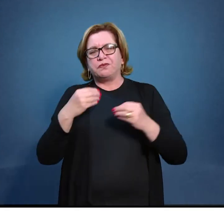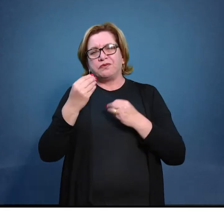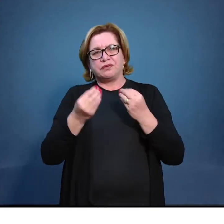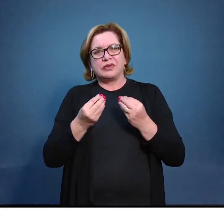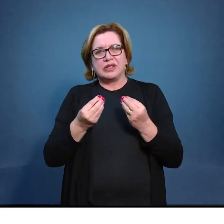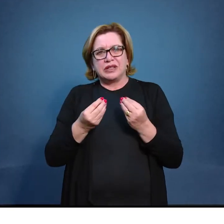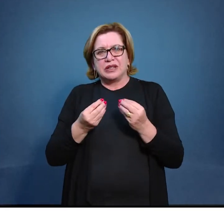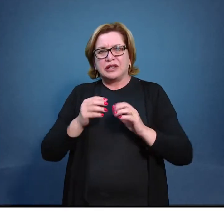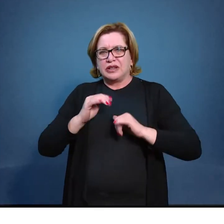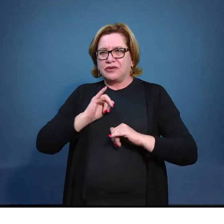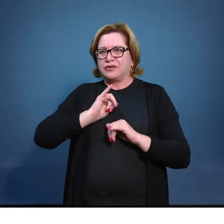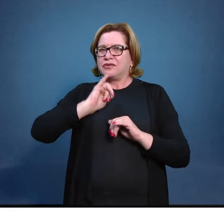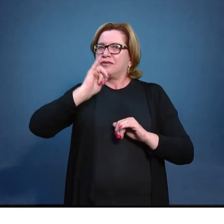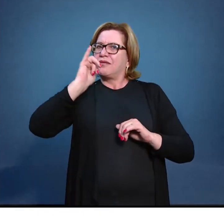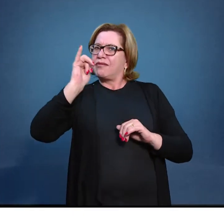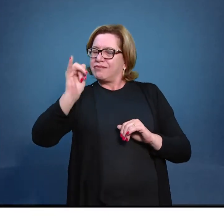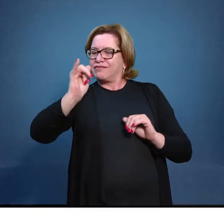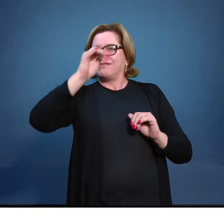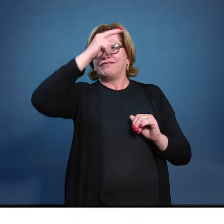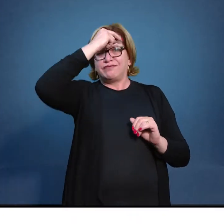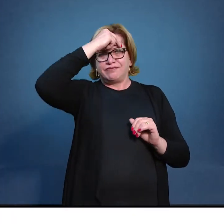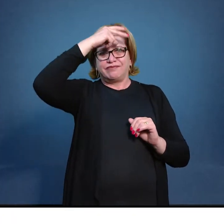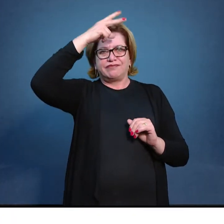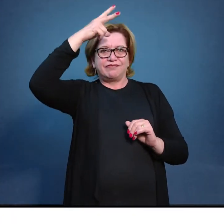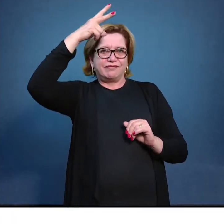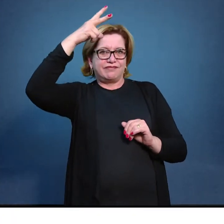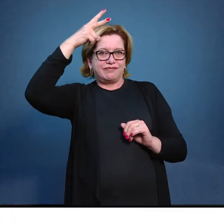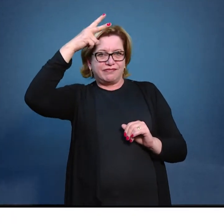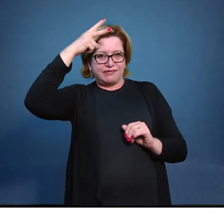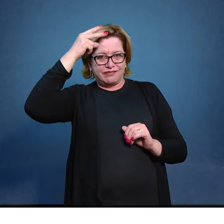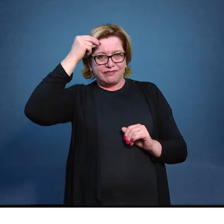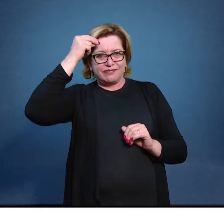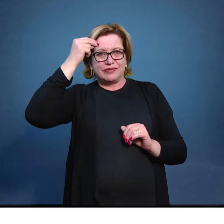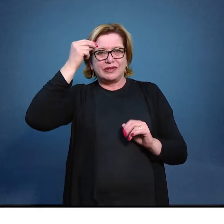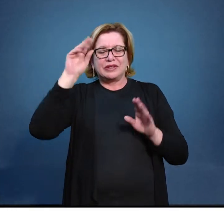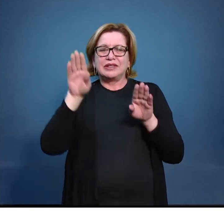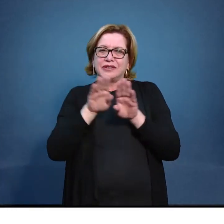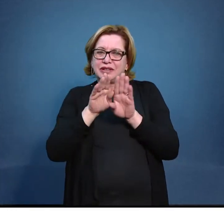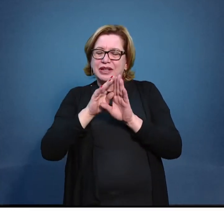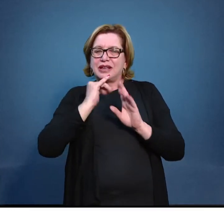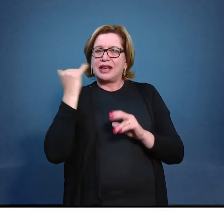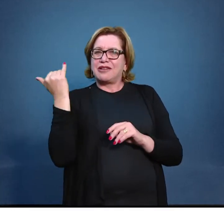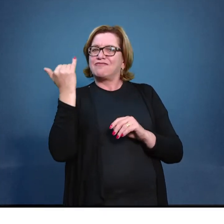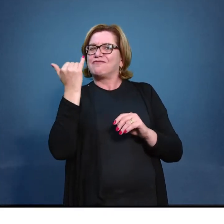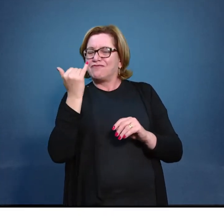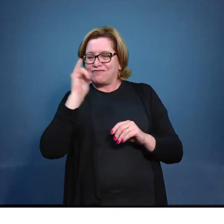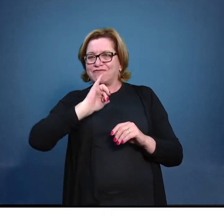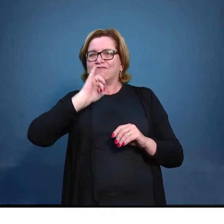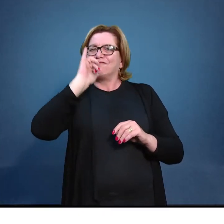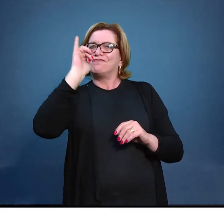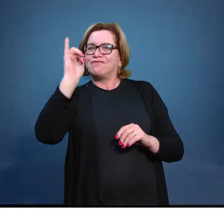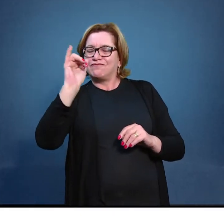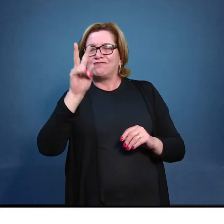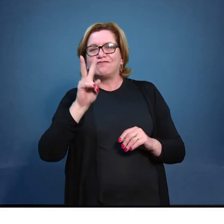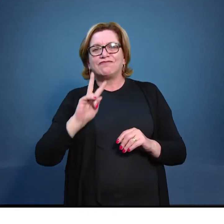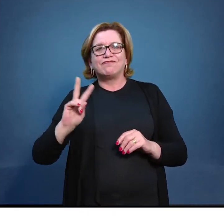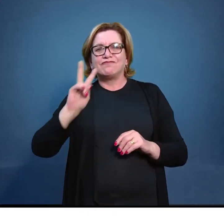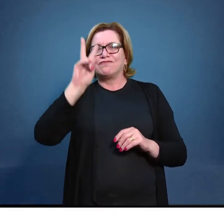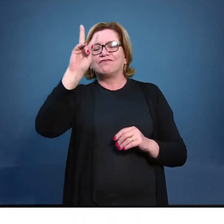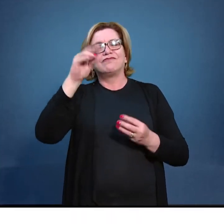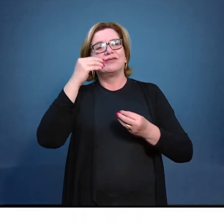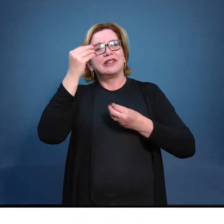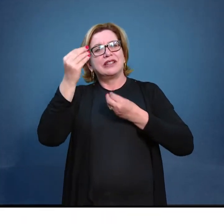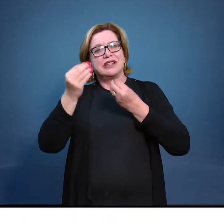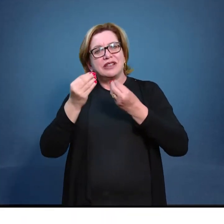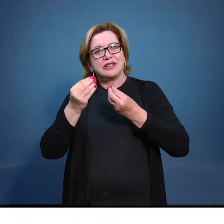se comunica ao município que isso aconteceu, o valor que foi feita a transação do bem, e